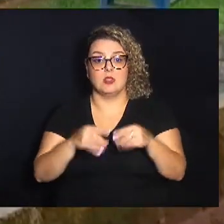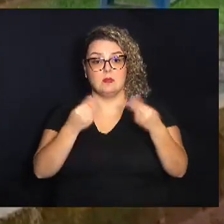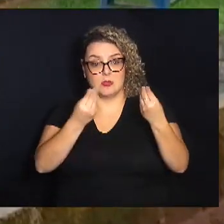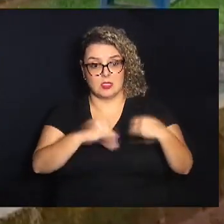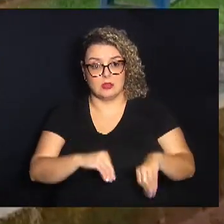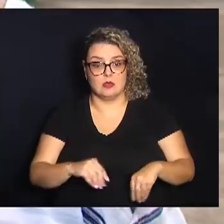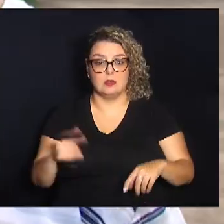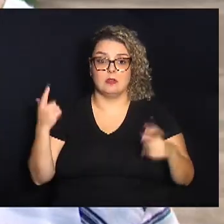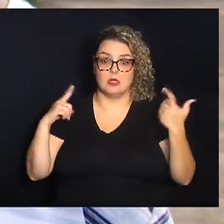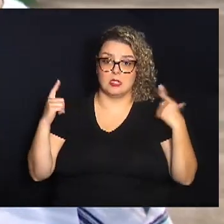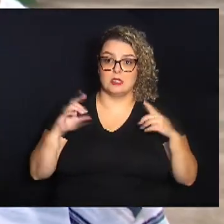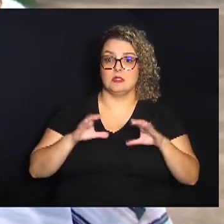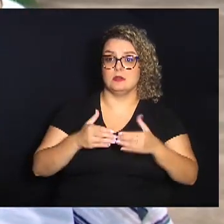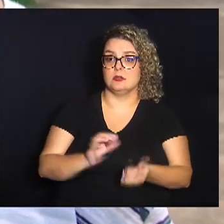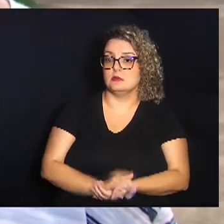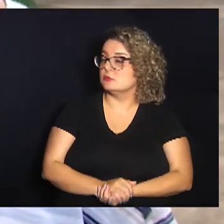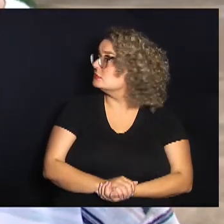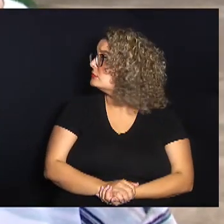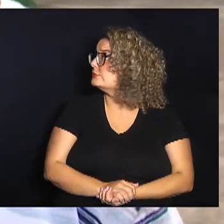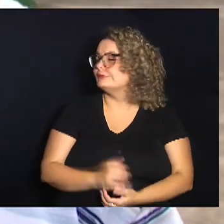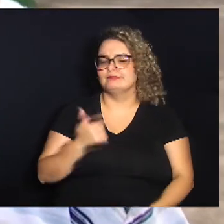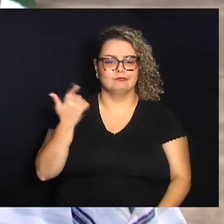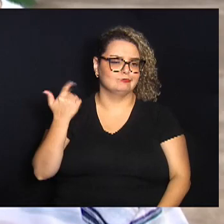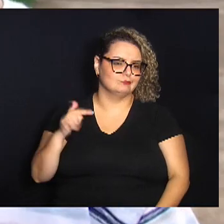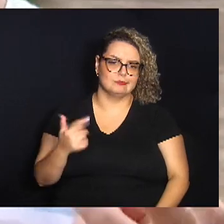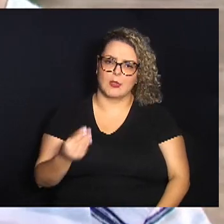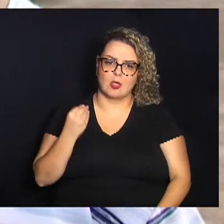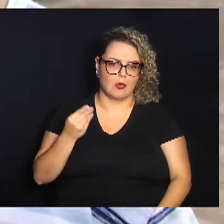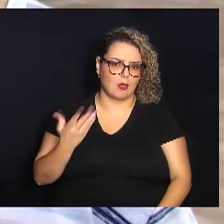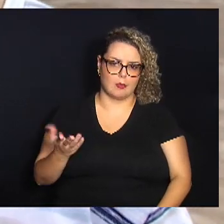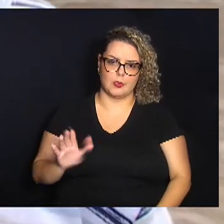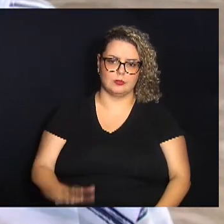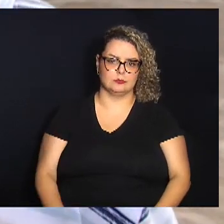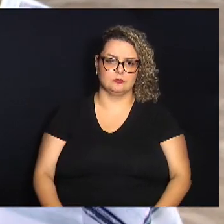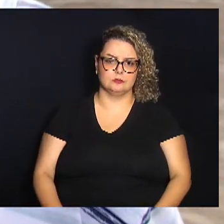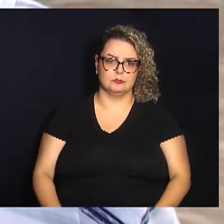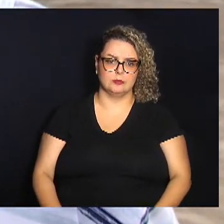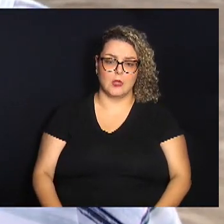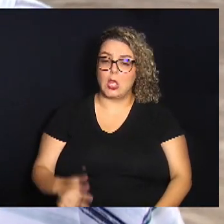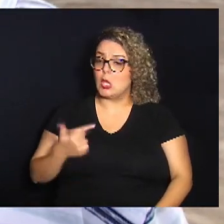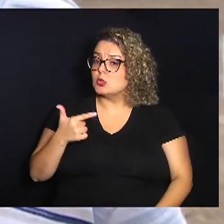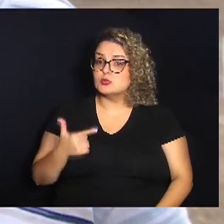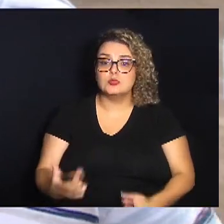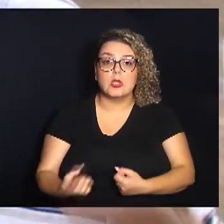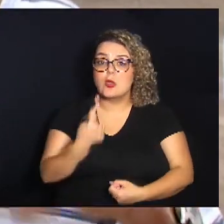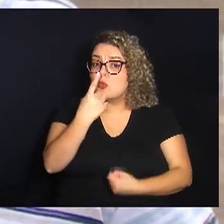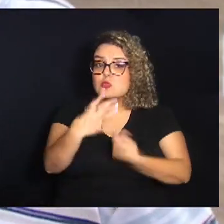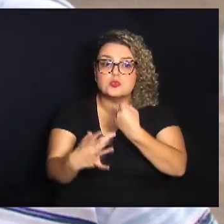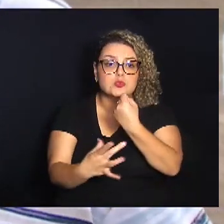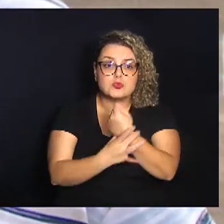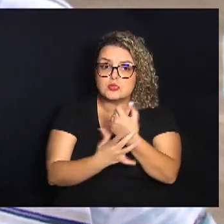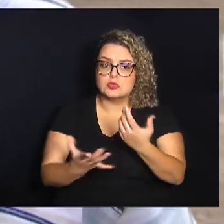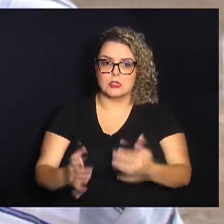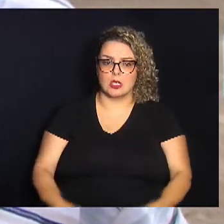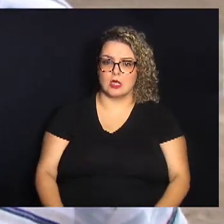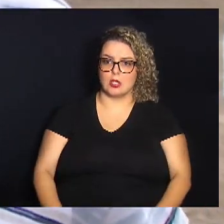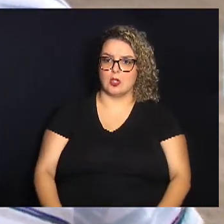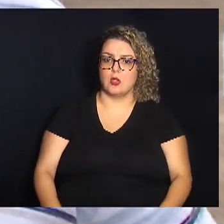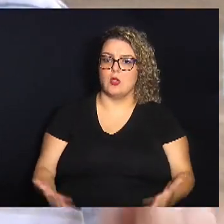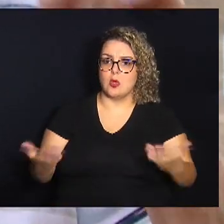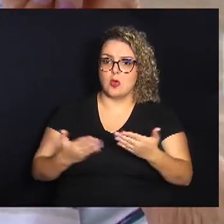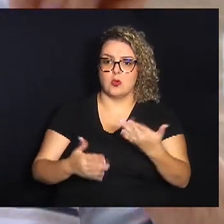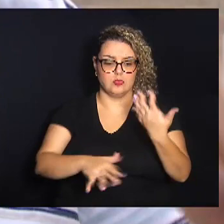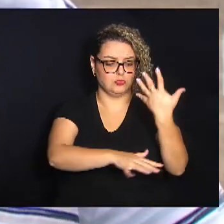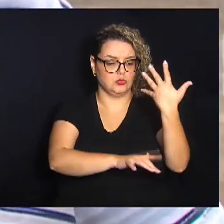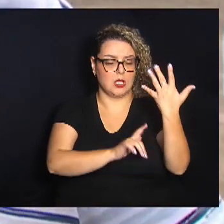da comunidade. Porque não dá, de jeito nenhum. Não tem um segurança. Hoje a praça está